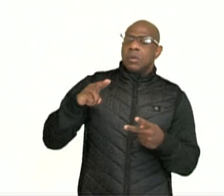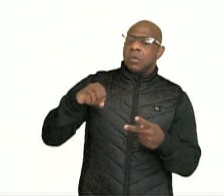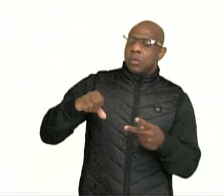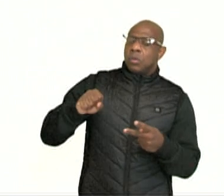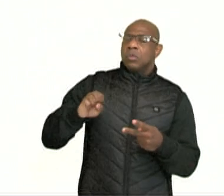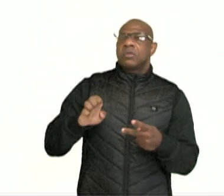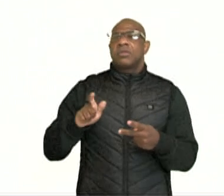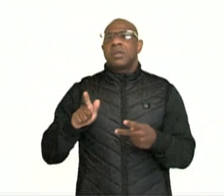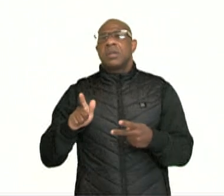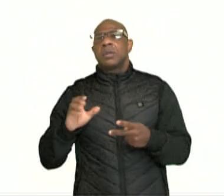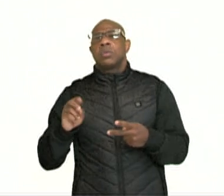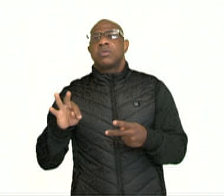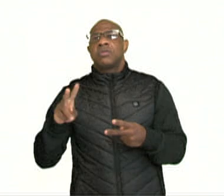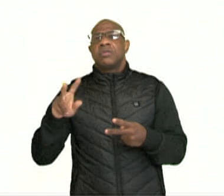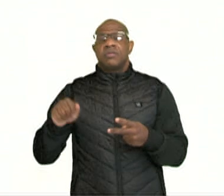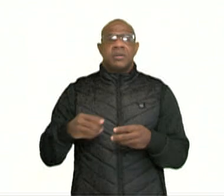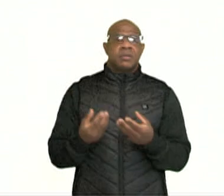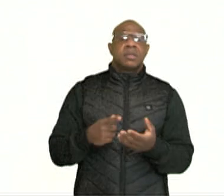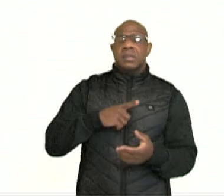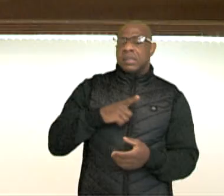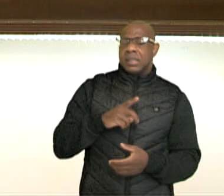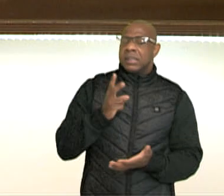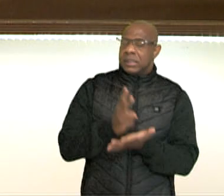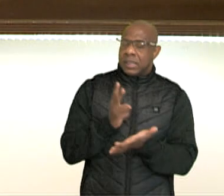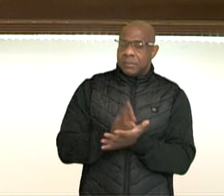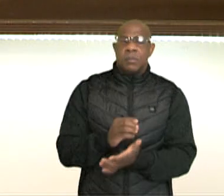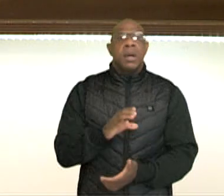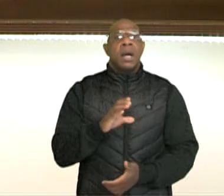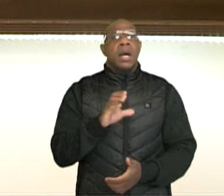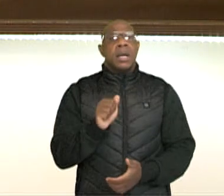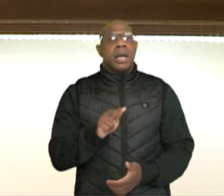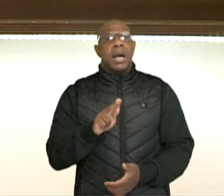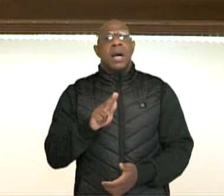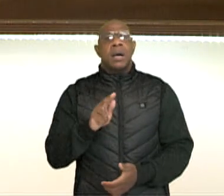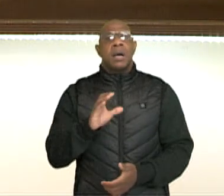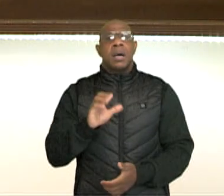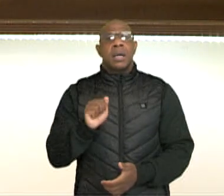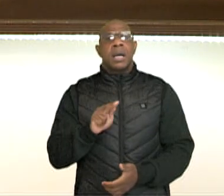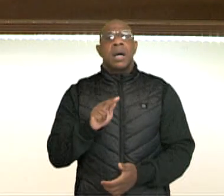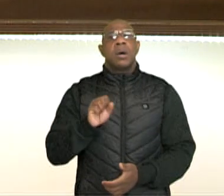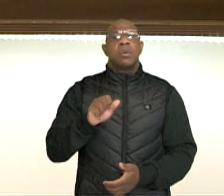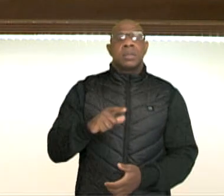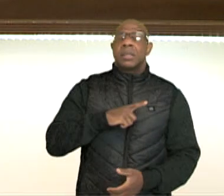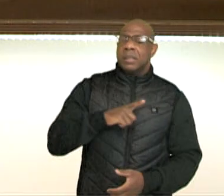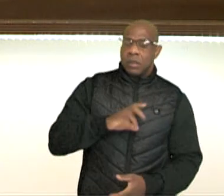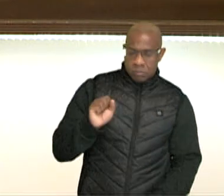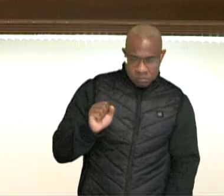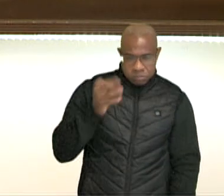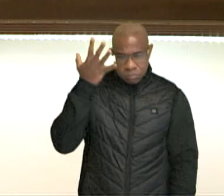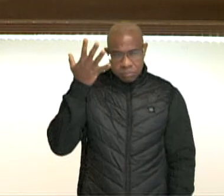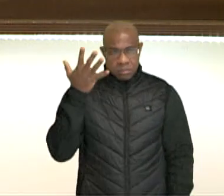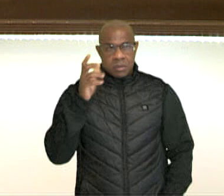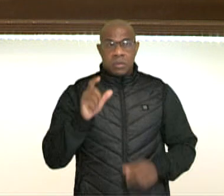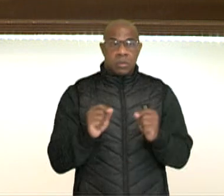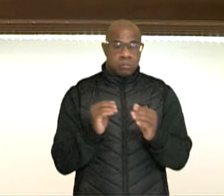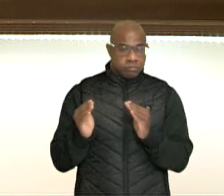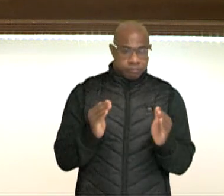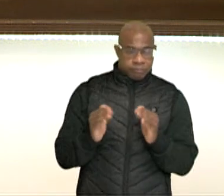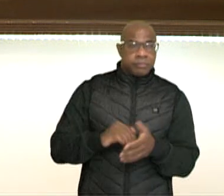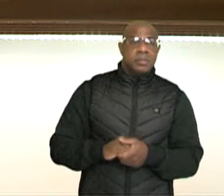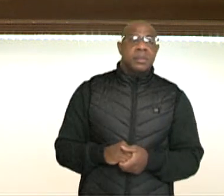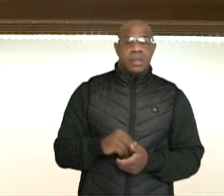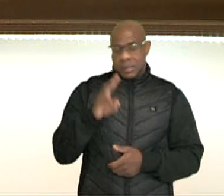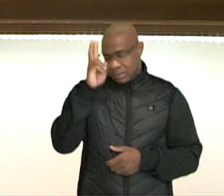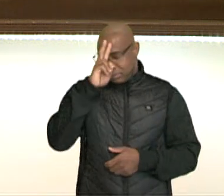Então, existe ali, sempre que existe uma causa, existe uma consequência. Então, vamos lembrar